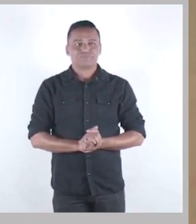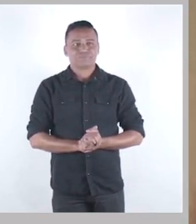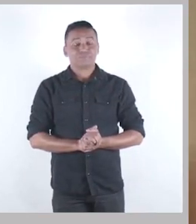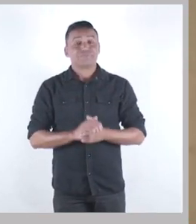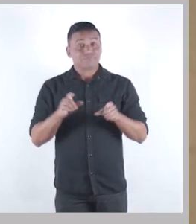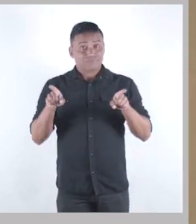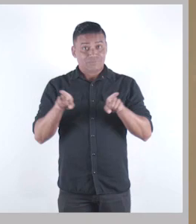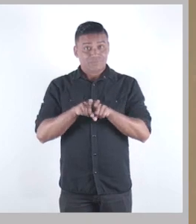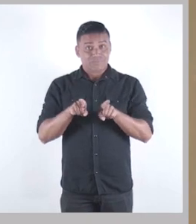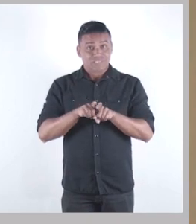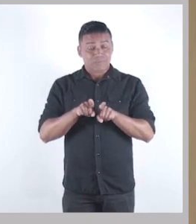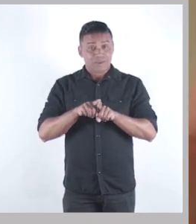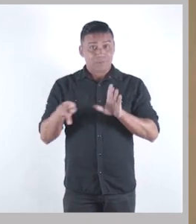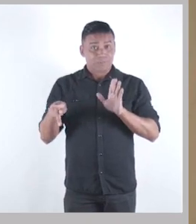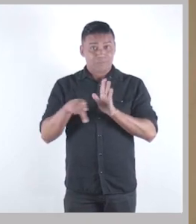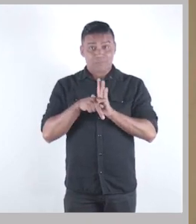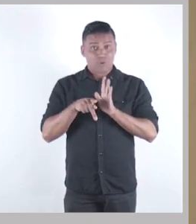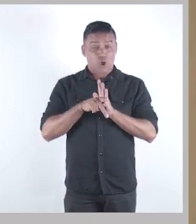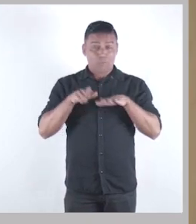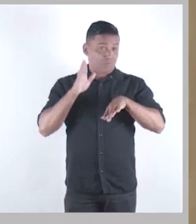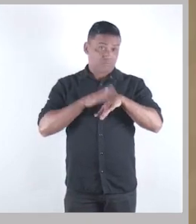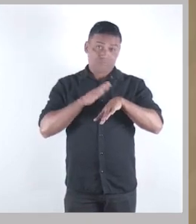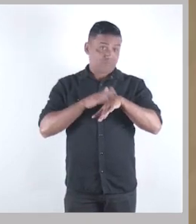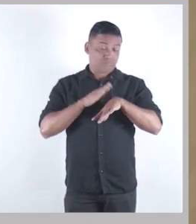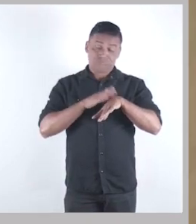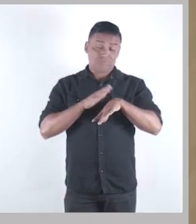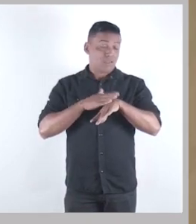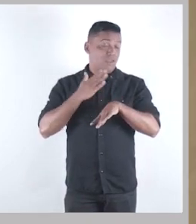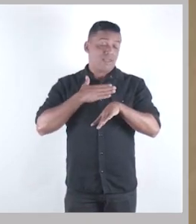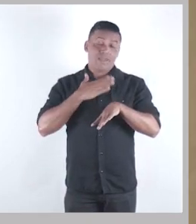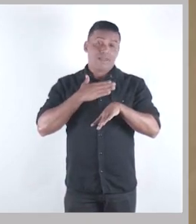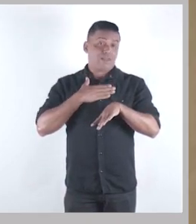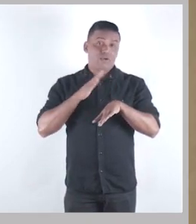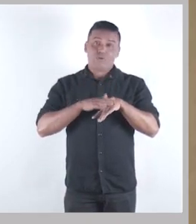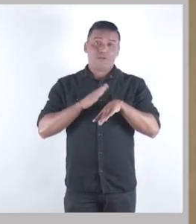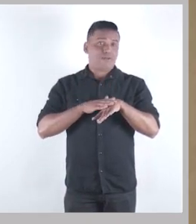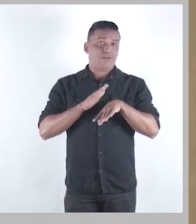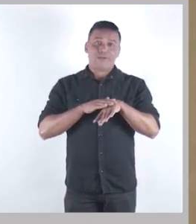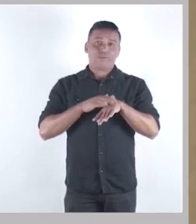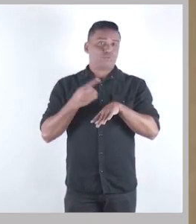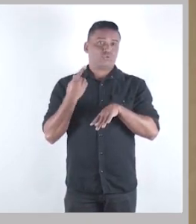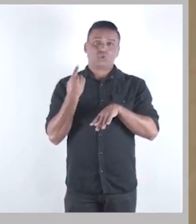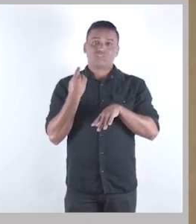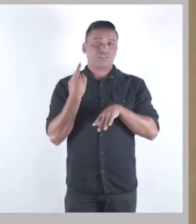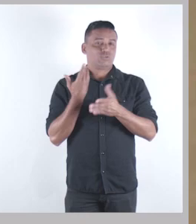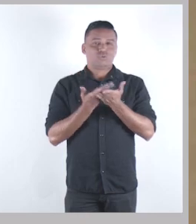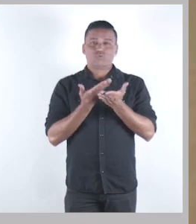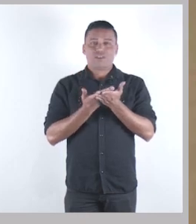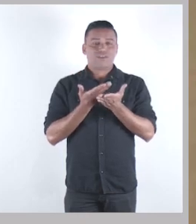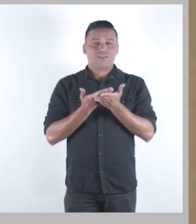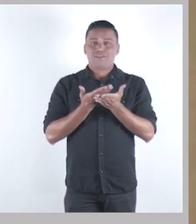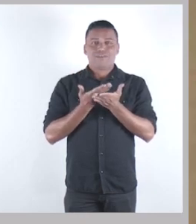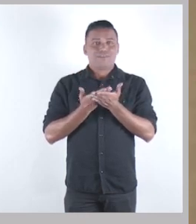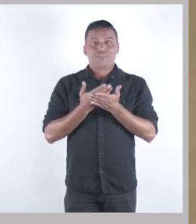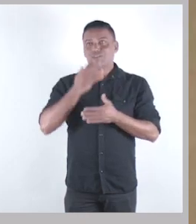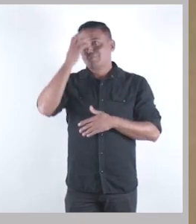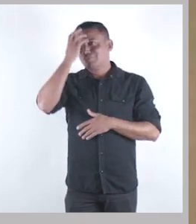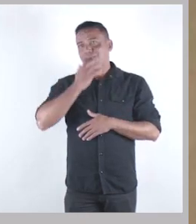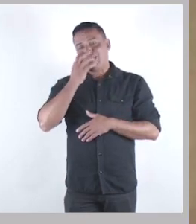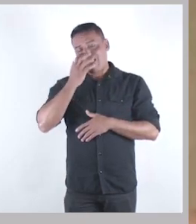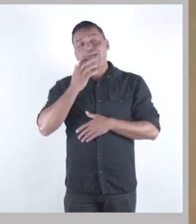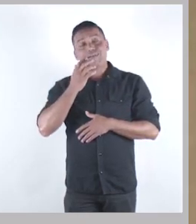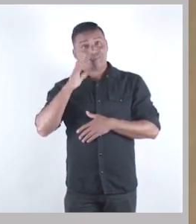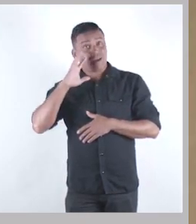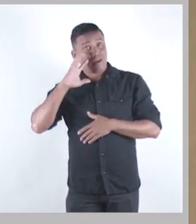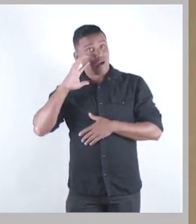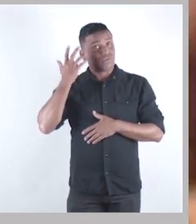seja também por via do Miyakoto, que eu estudei, a grande parte, portanto, da obra do Miyakoto tem a ver com esta incerteza, mas isso aconteceu